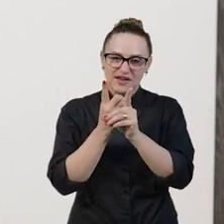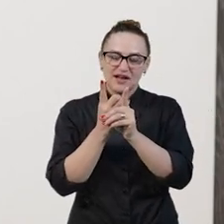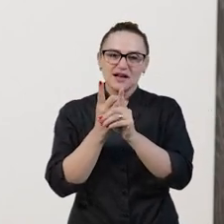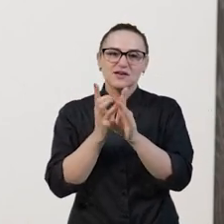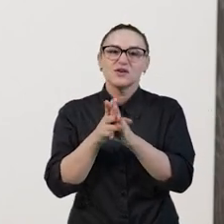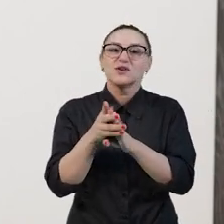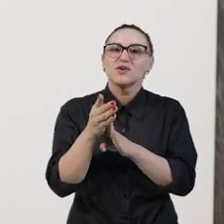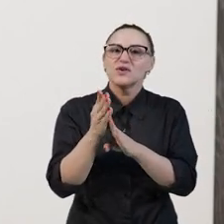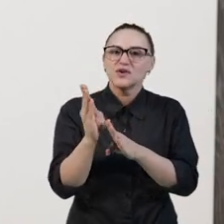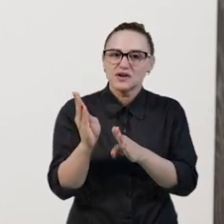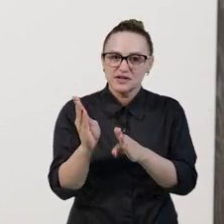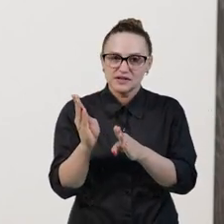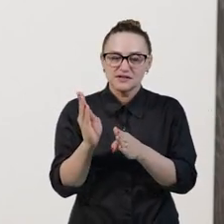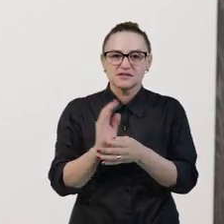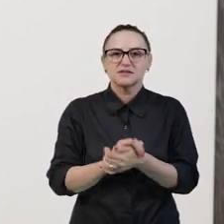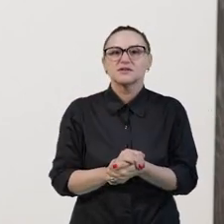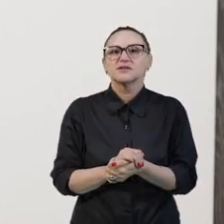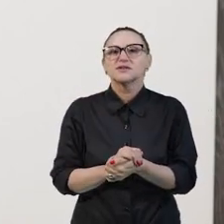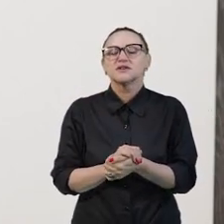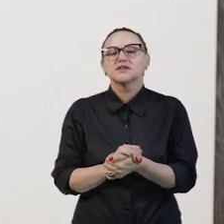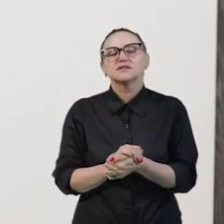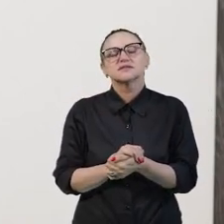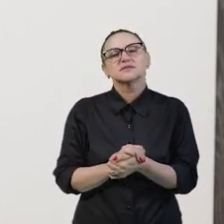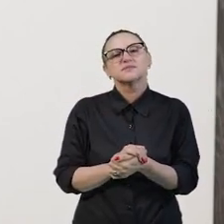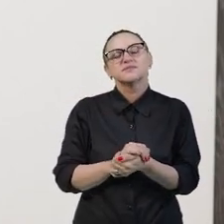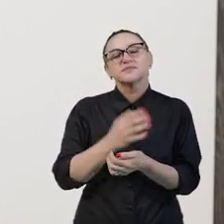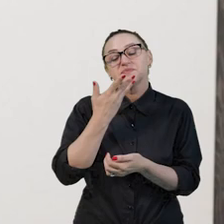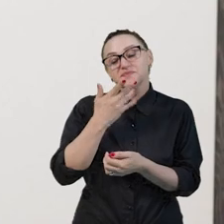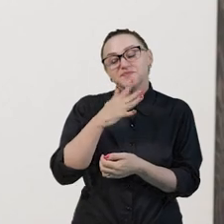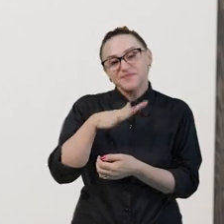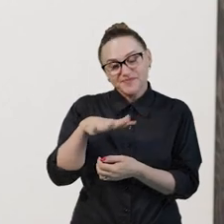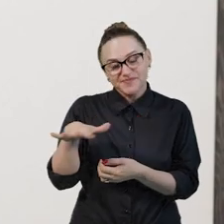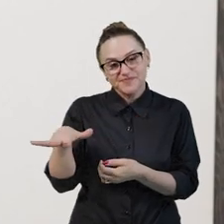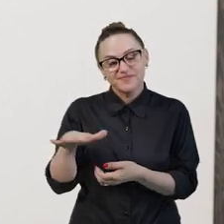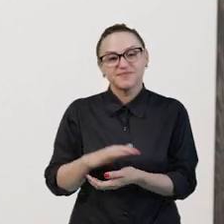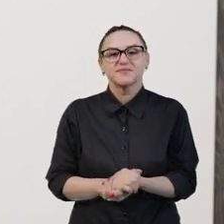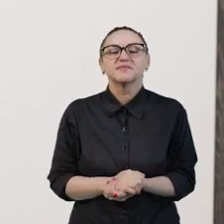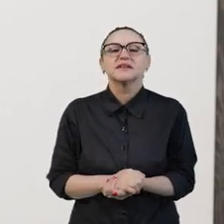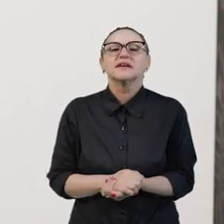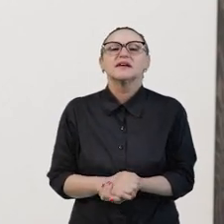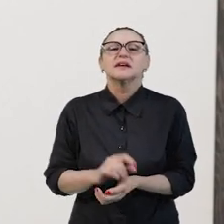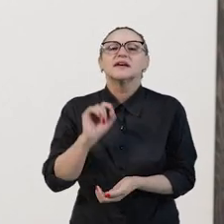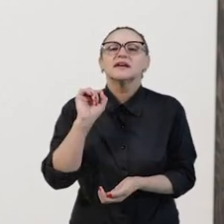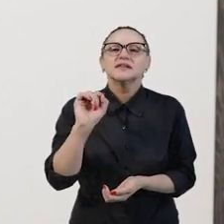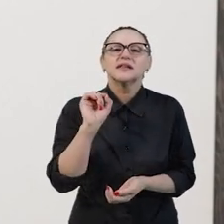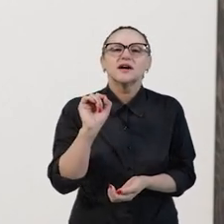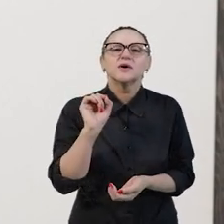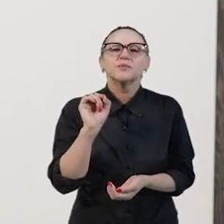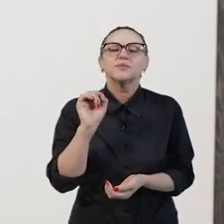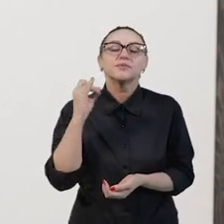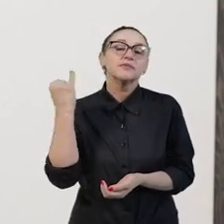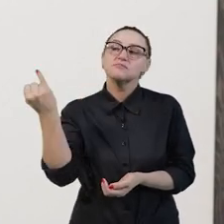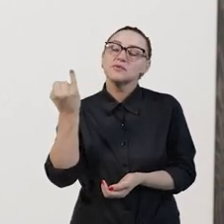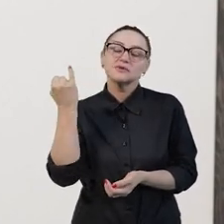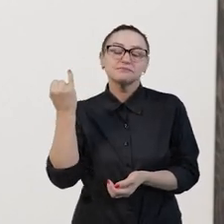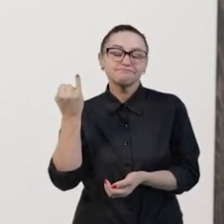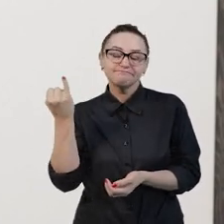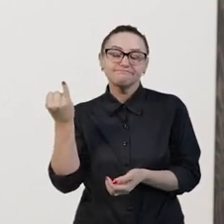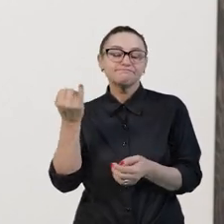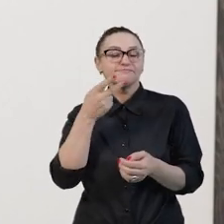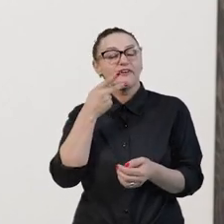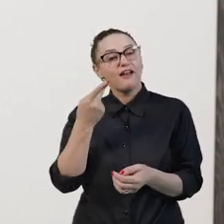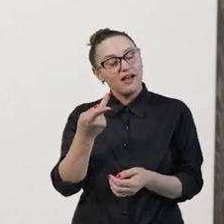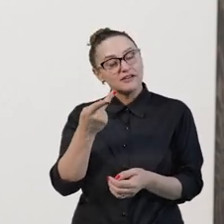sobre a matemática para as crianças bom então sobre isso é importante eu falar sobre a organização da disciplina